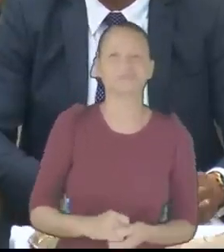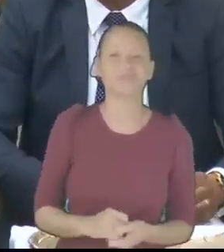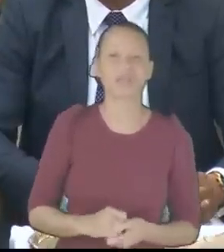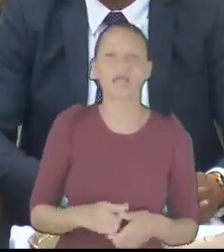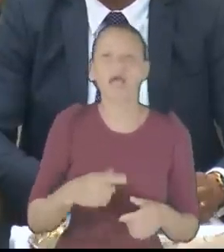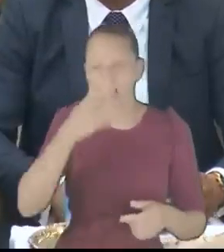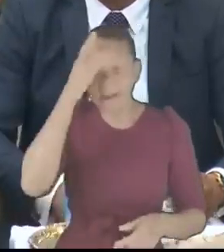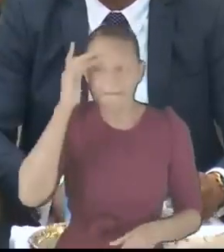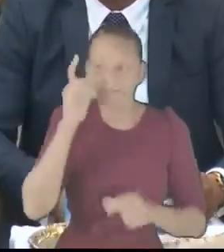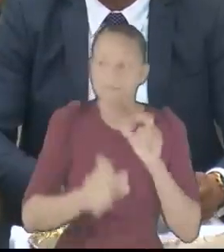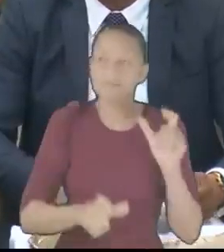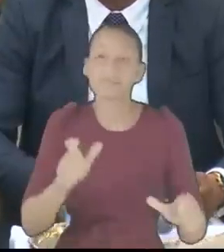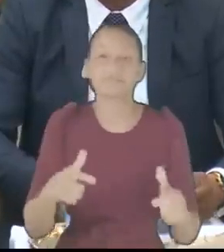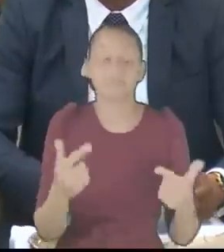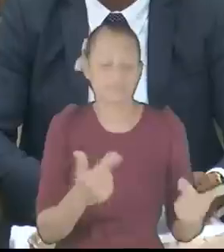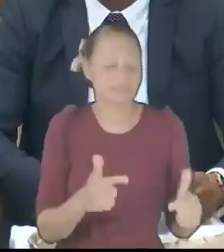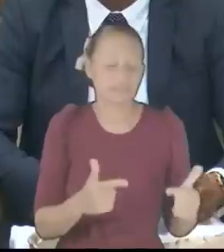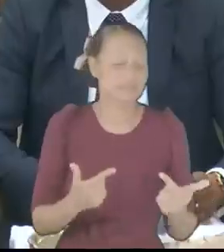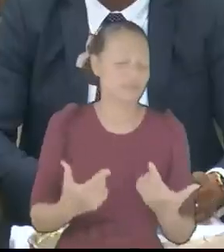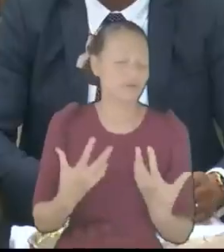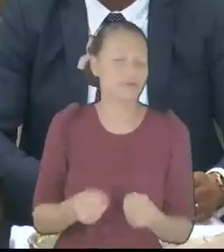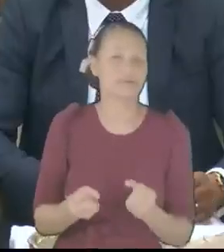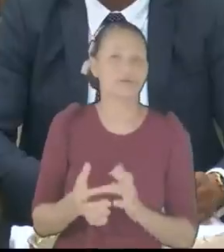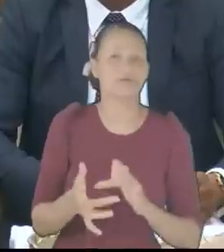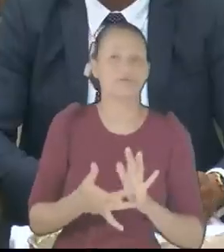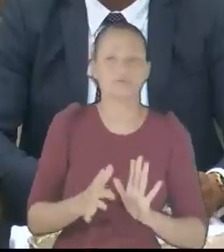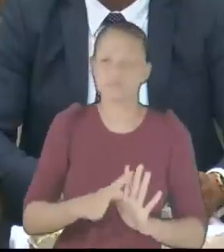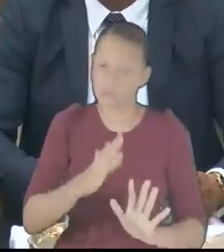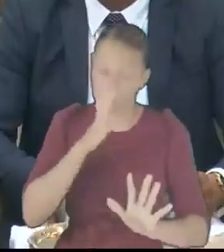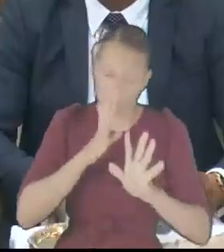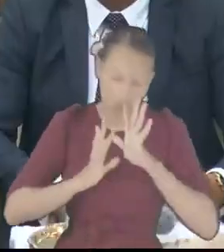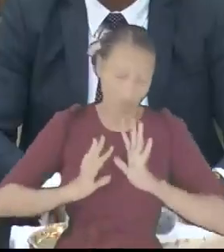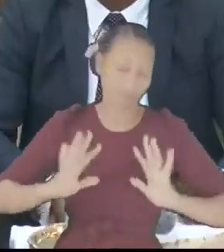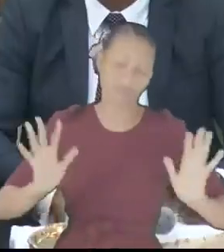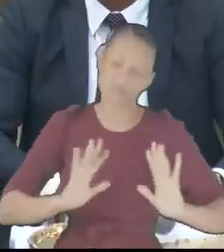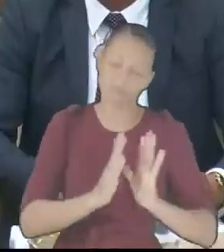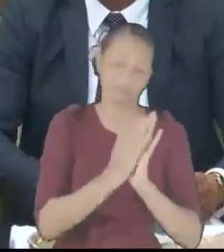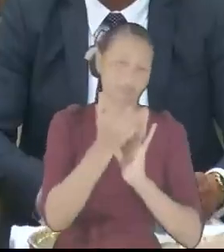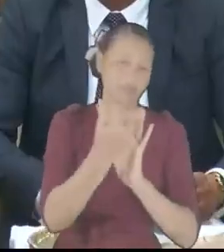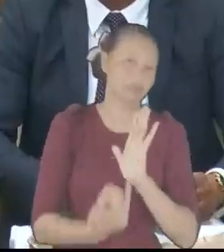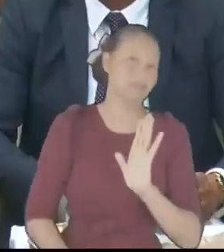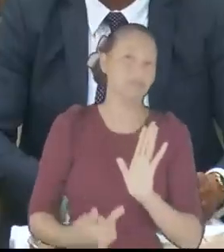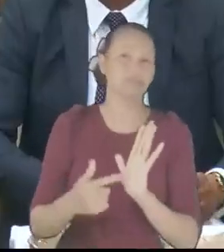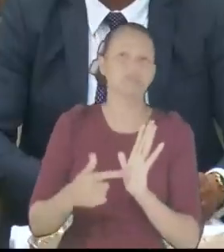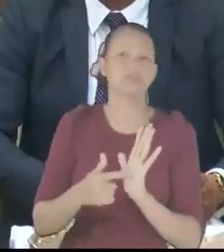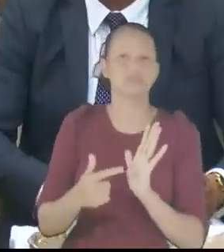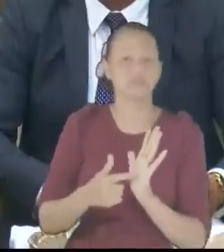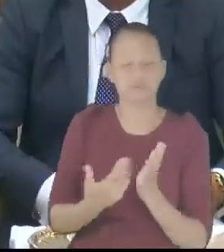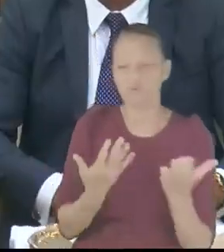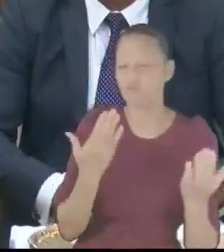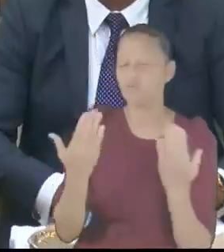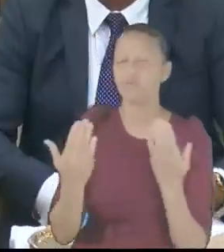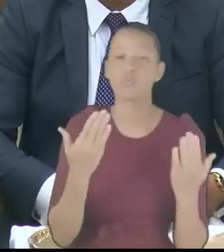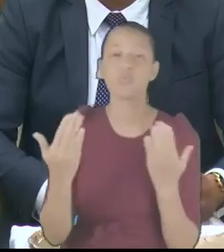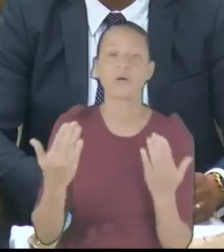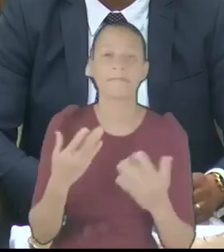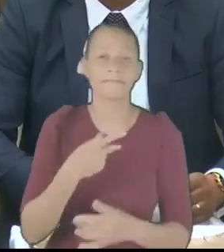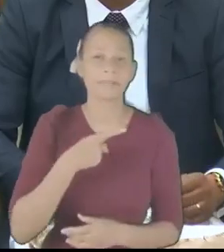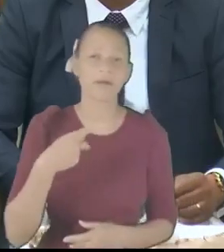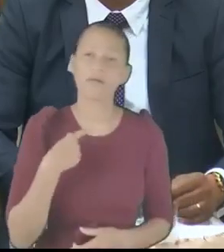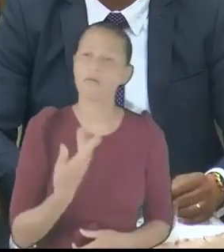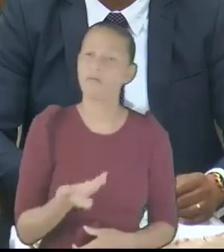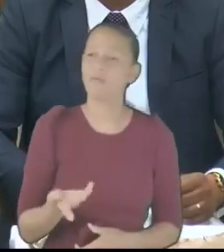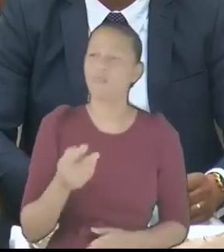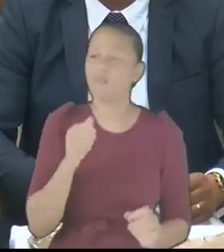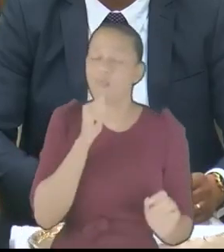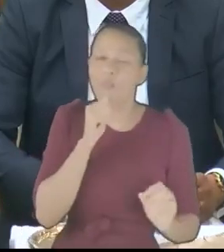E a pessoa que não é convertida, por favor, não se ofenda, é a Bíblia. A Bíblia fala através de comparações. Pastor, e a pessoa